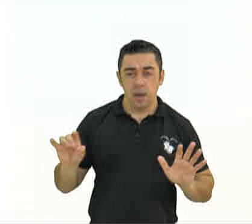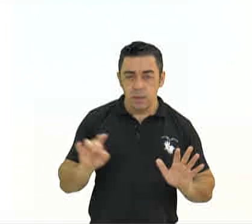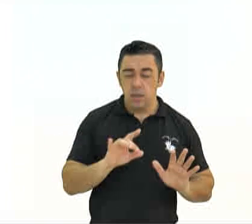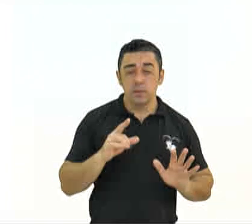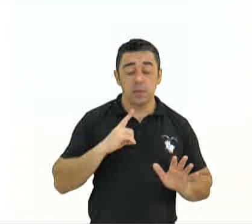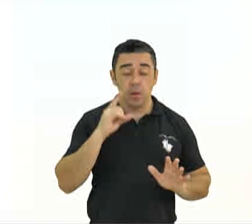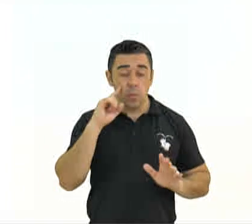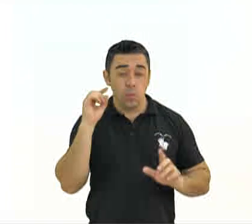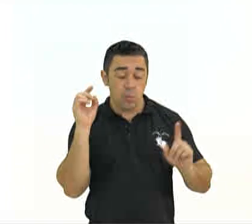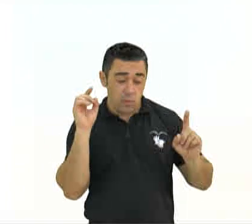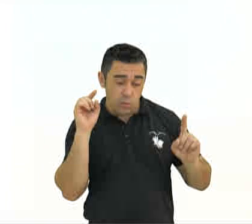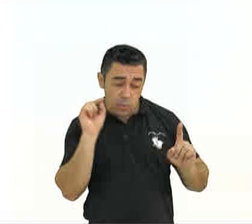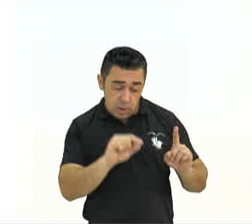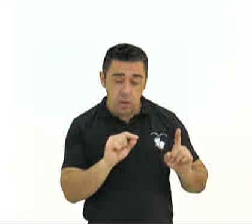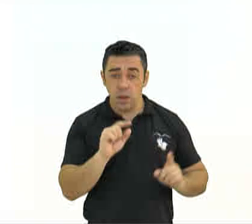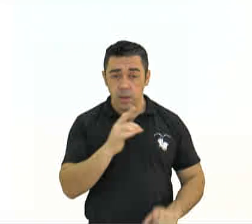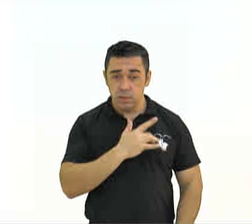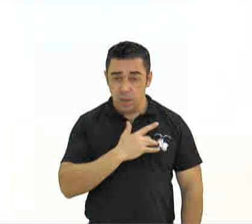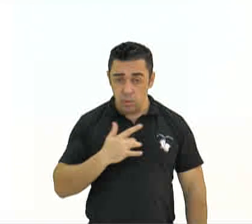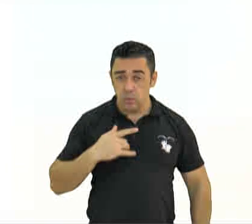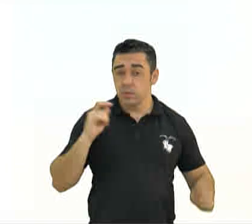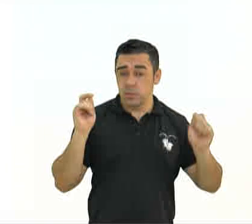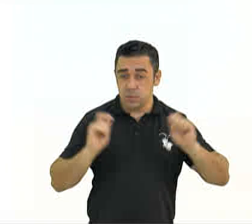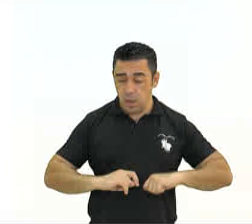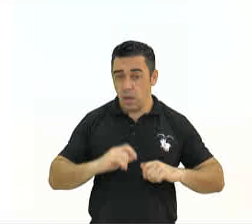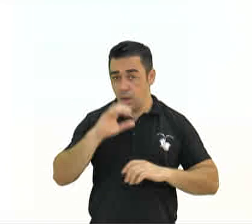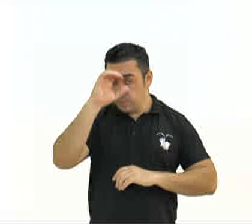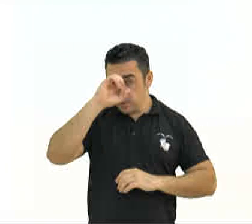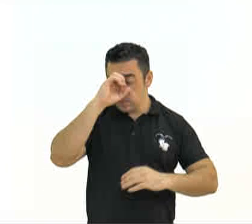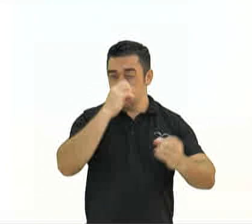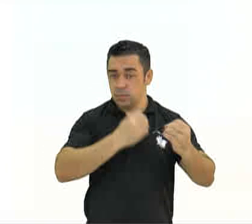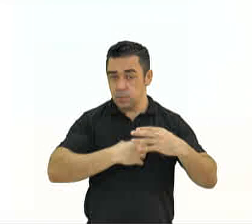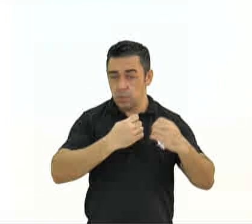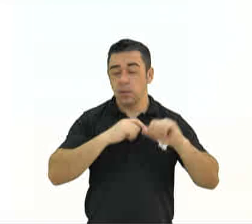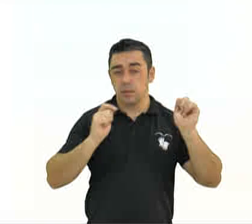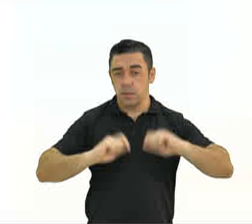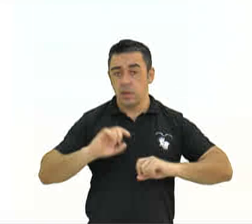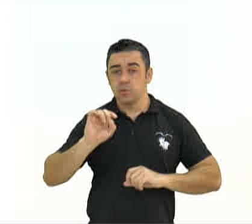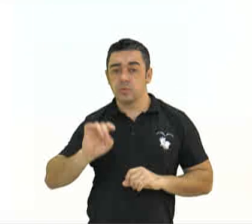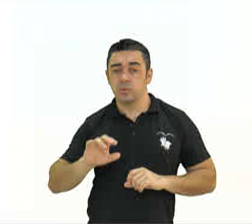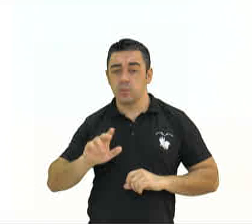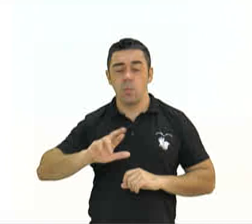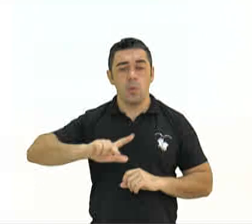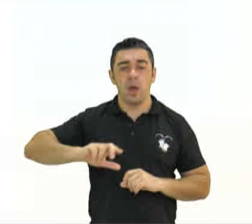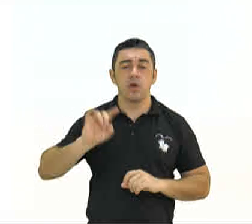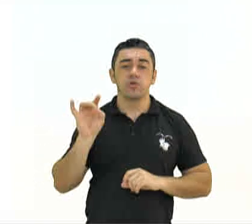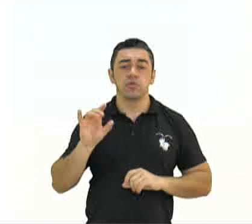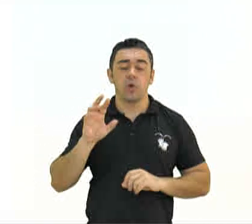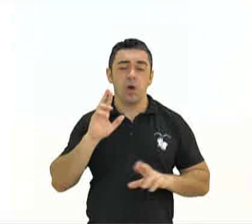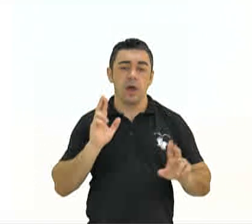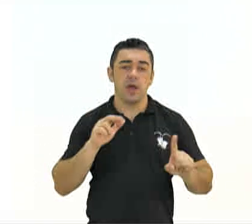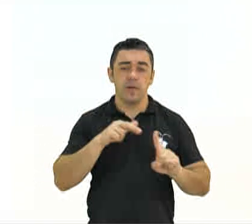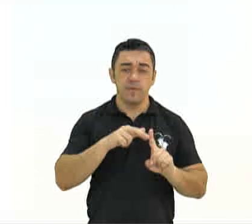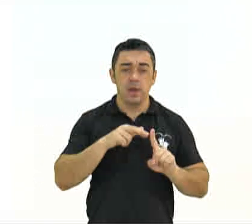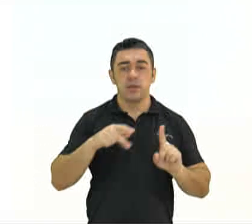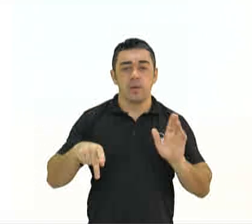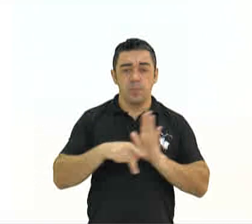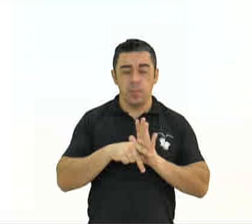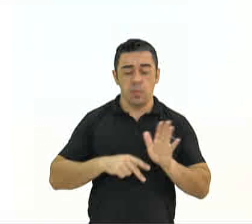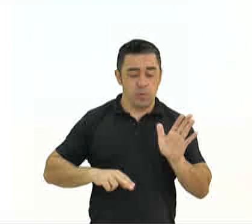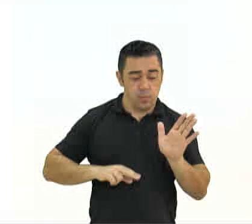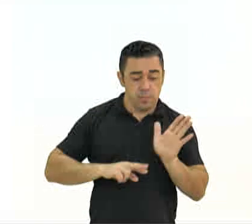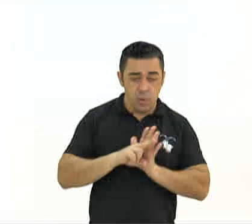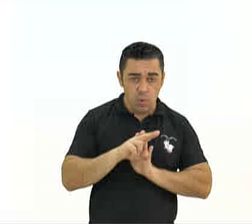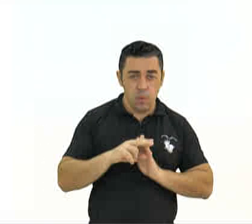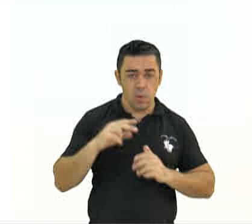fato de que saúde é educável e, portanto, deve ser tratada não apenas com base em referenciais de natureza